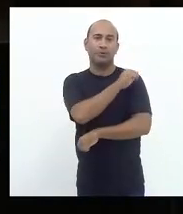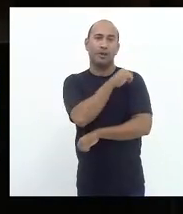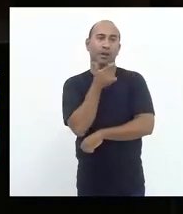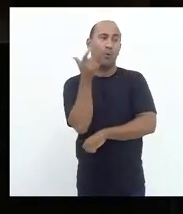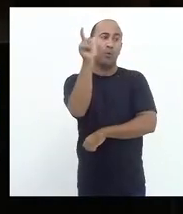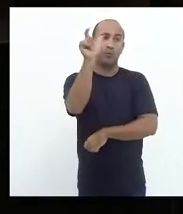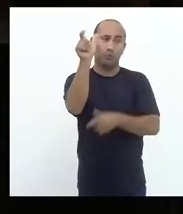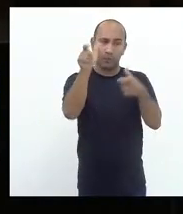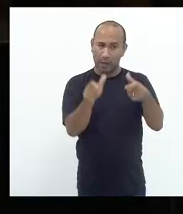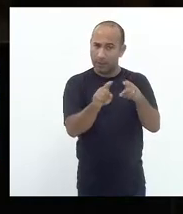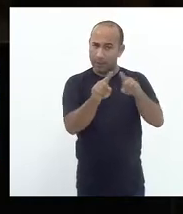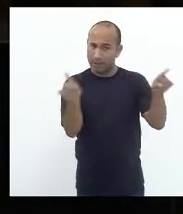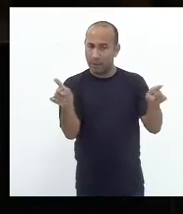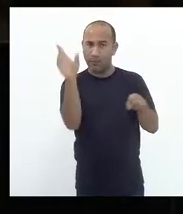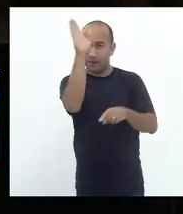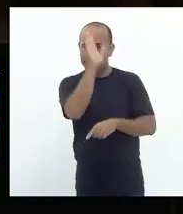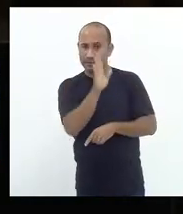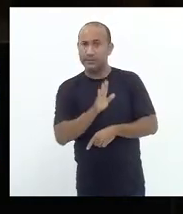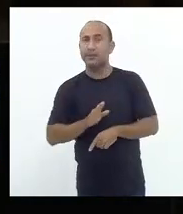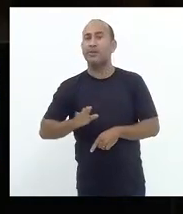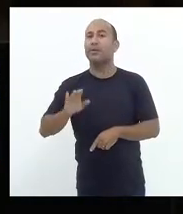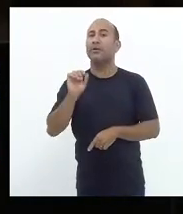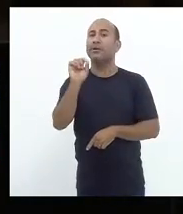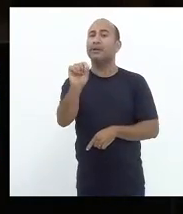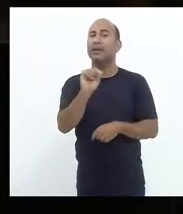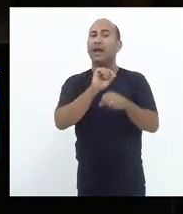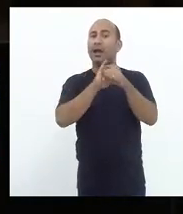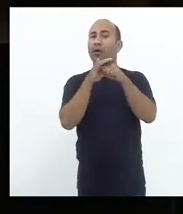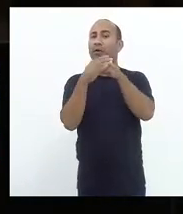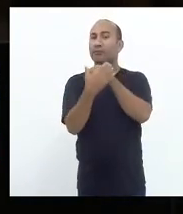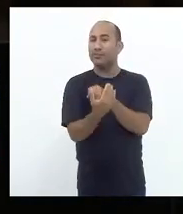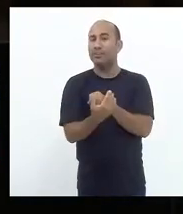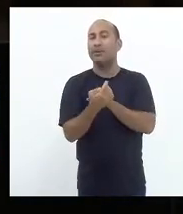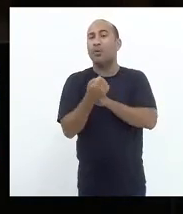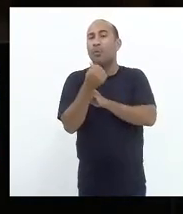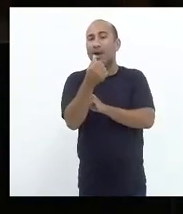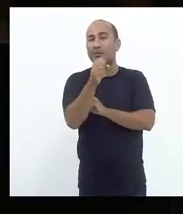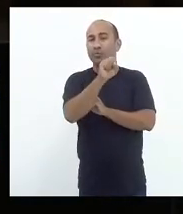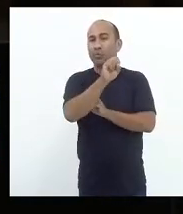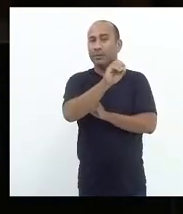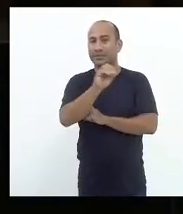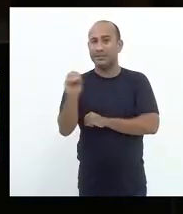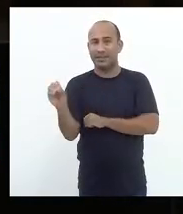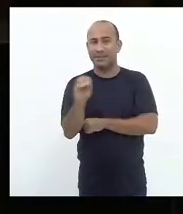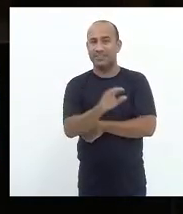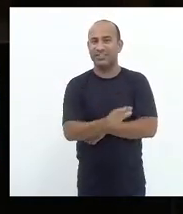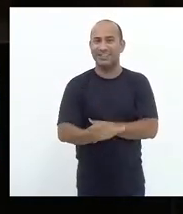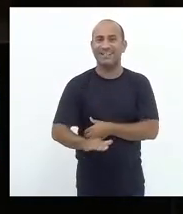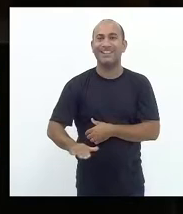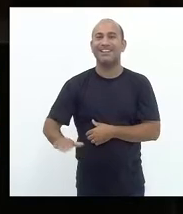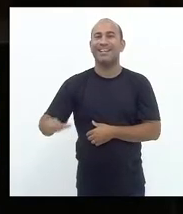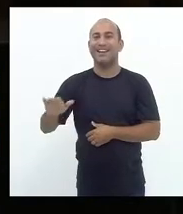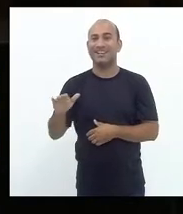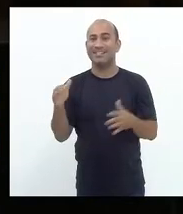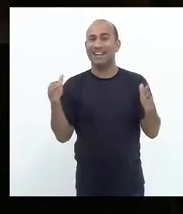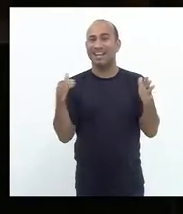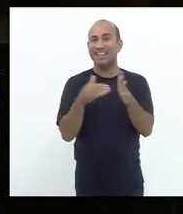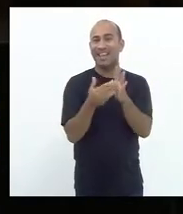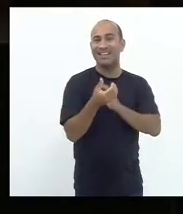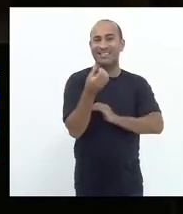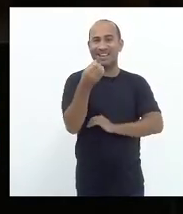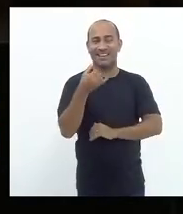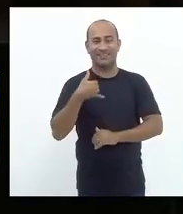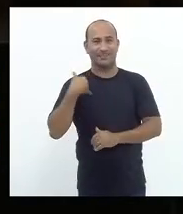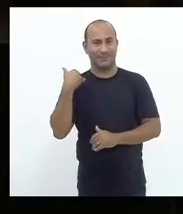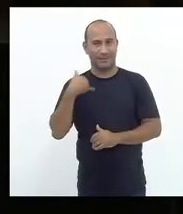outro lugar do Brasil, que a Covid deixou quase 800 crianças de até